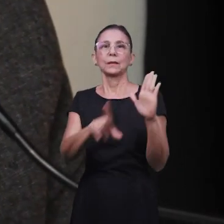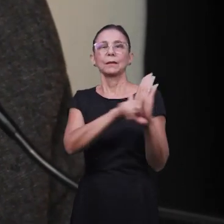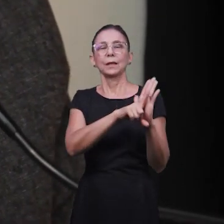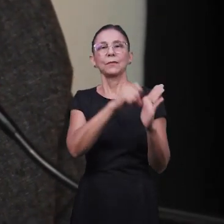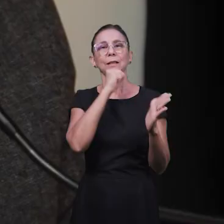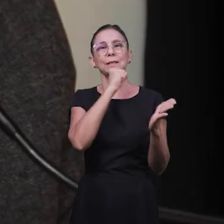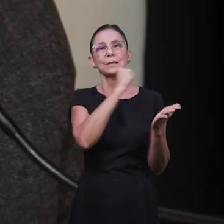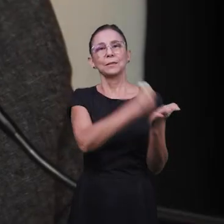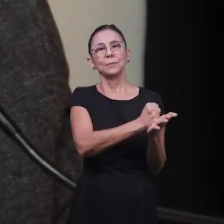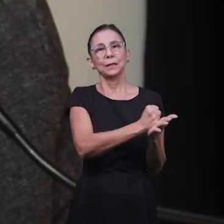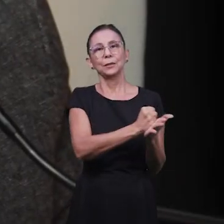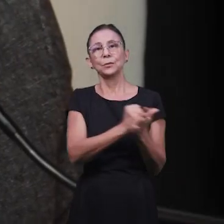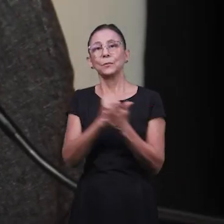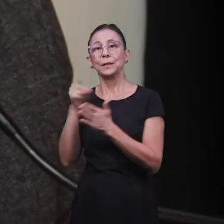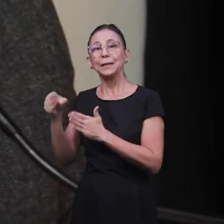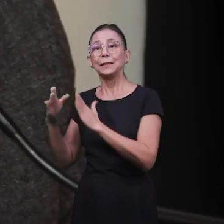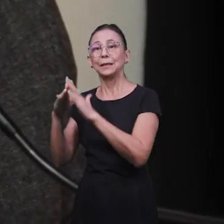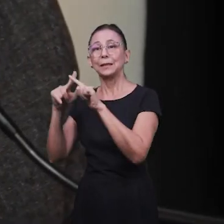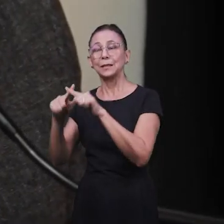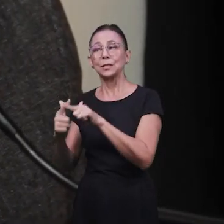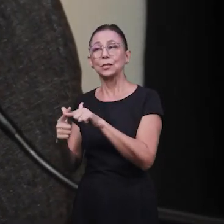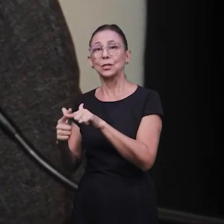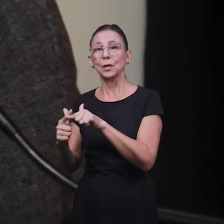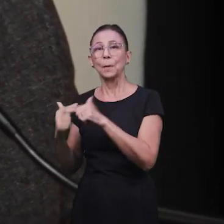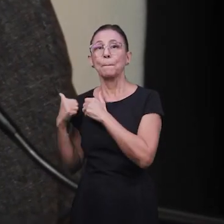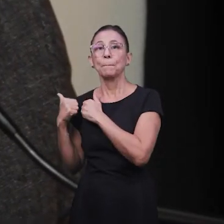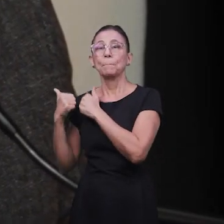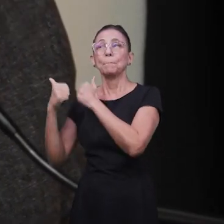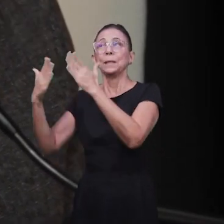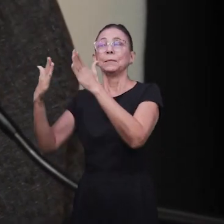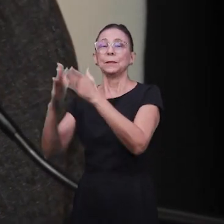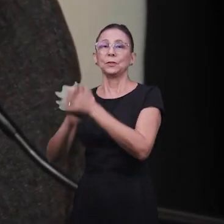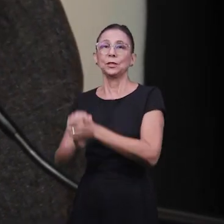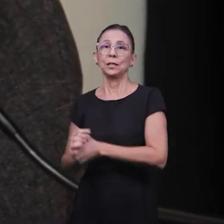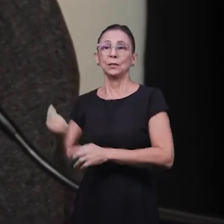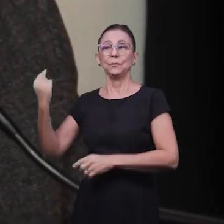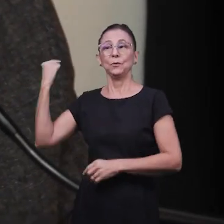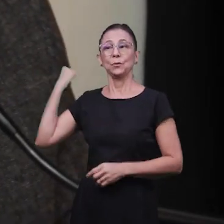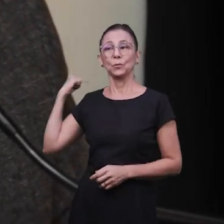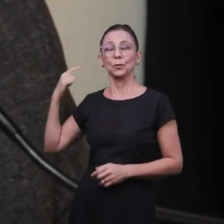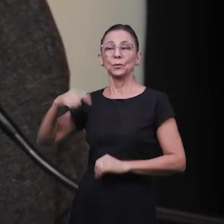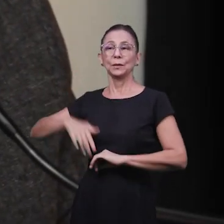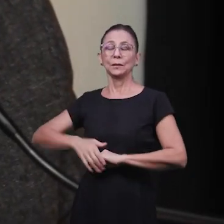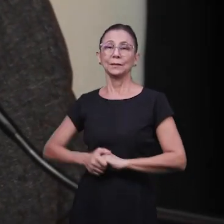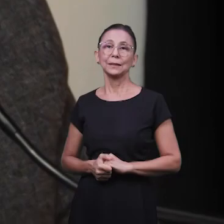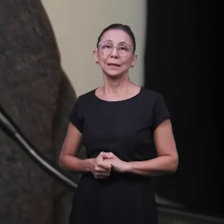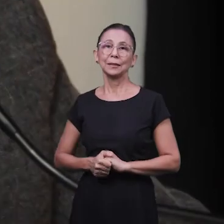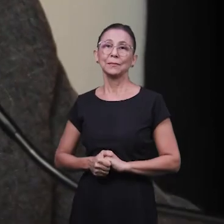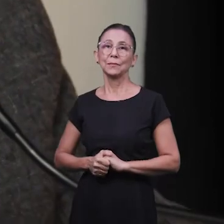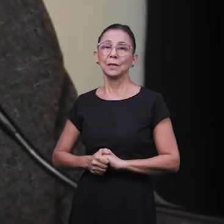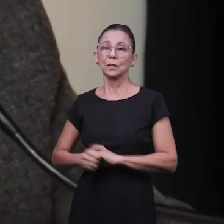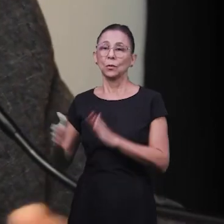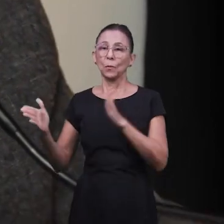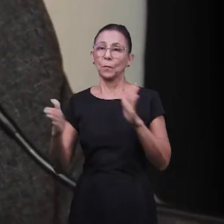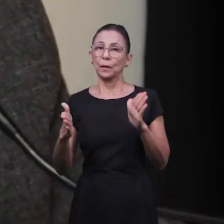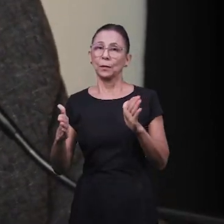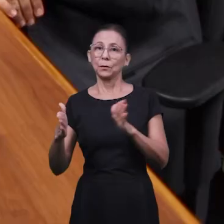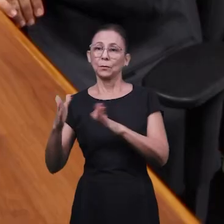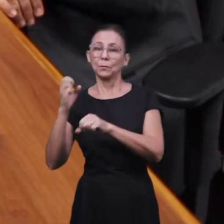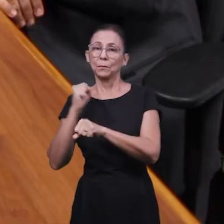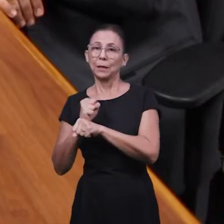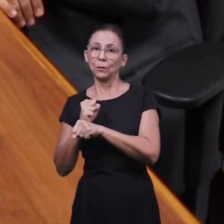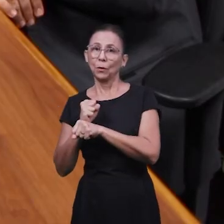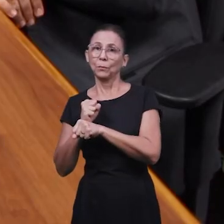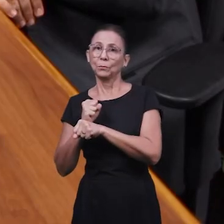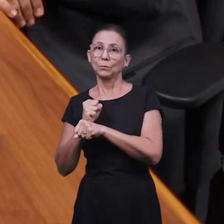entendendo que ela deveria usar um intermediário, que era um líder religioso, com alguém que estava ali representando a